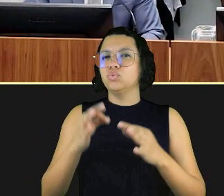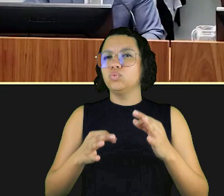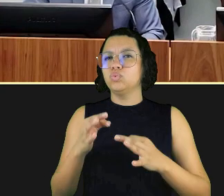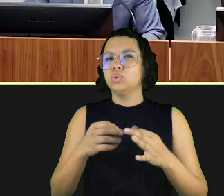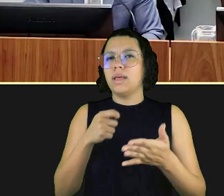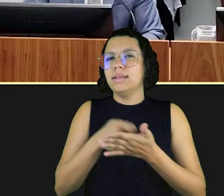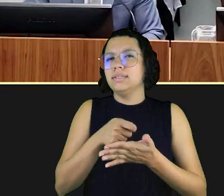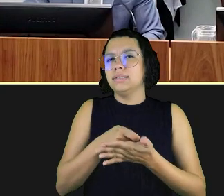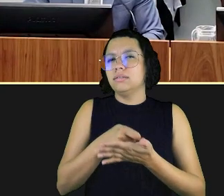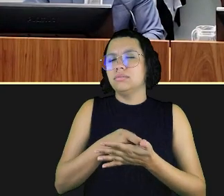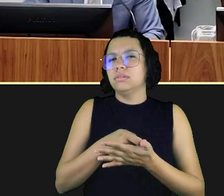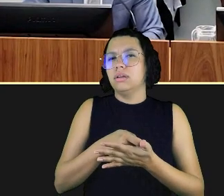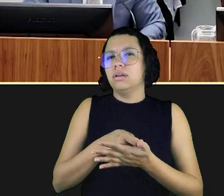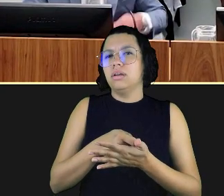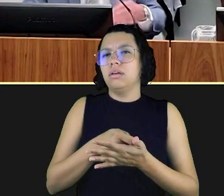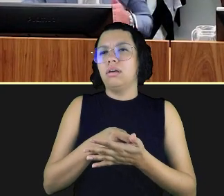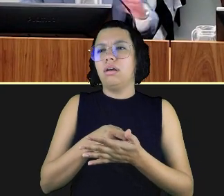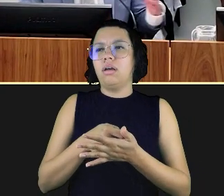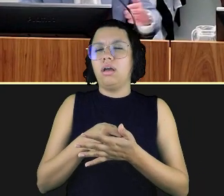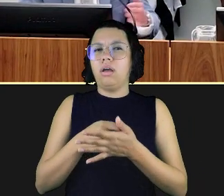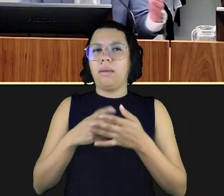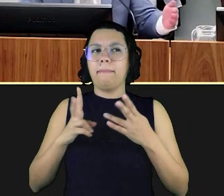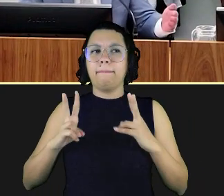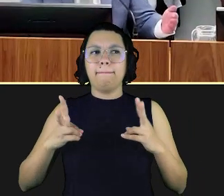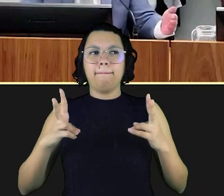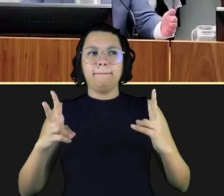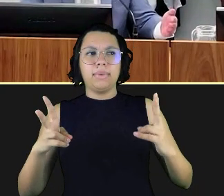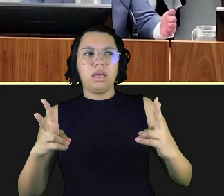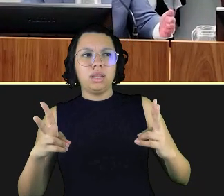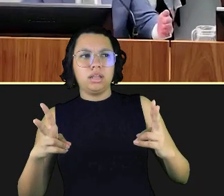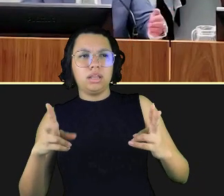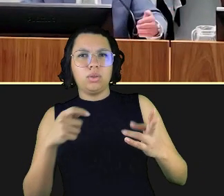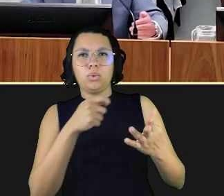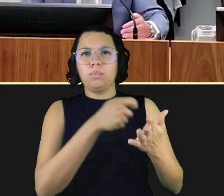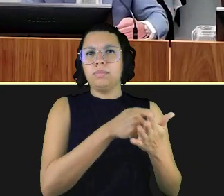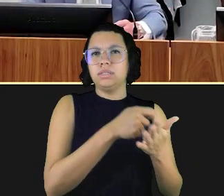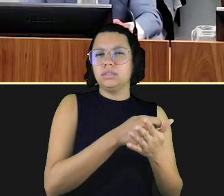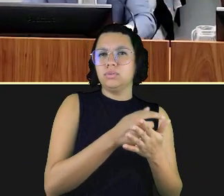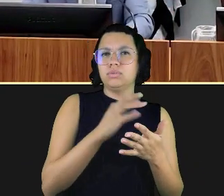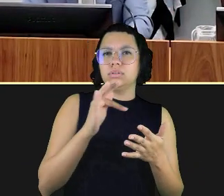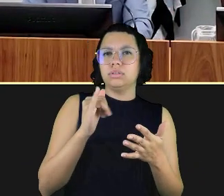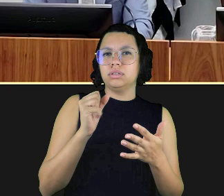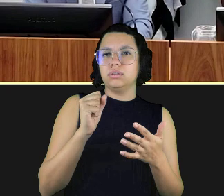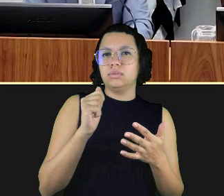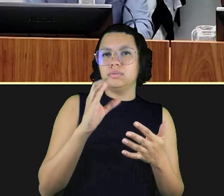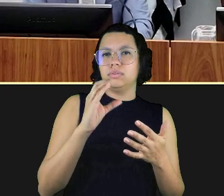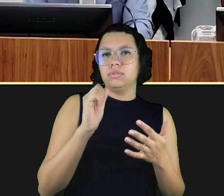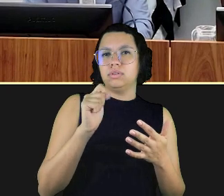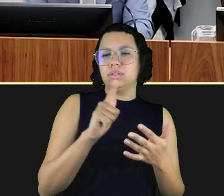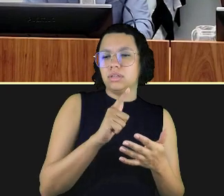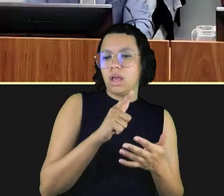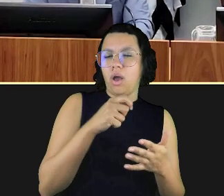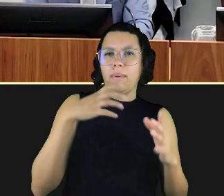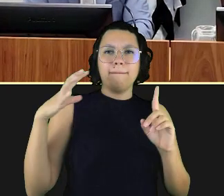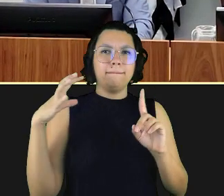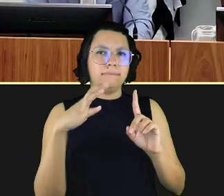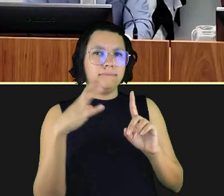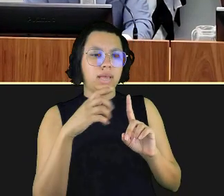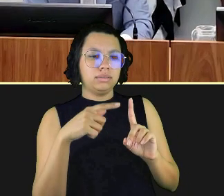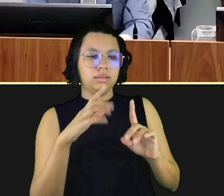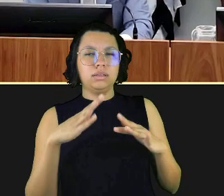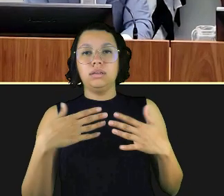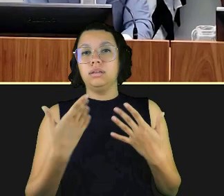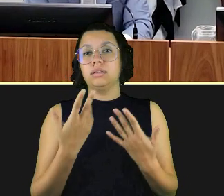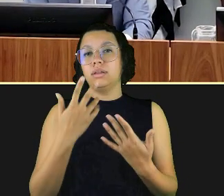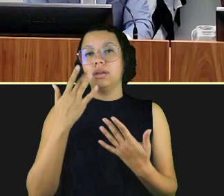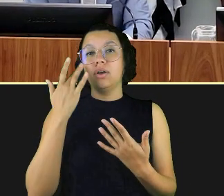paralelamente a uma execução fiscal, impactando nela, execução fiscal, eu acho que seria adequadíssima